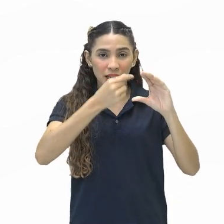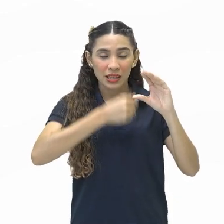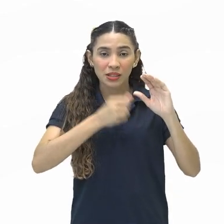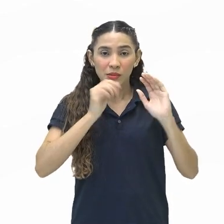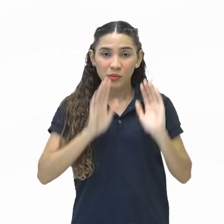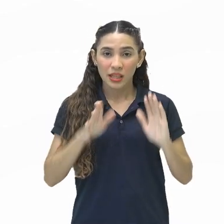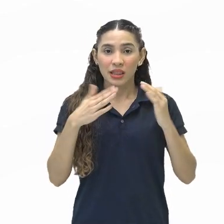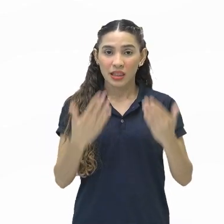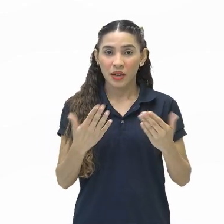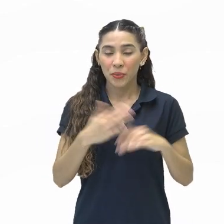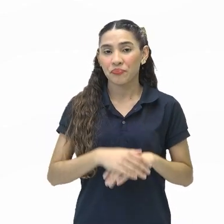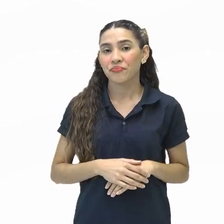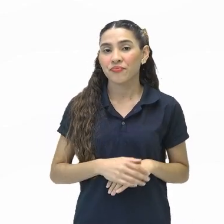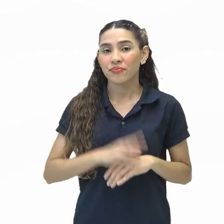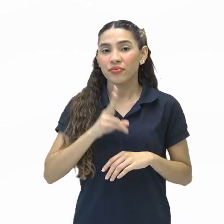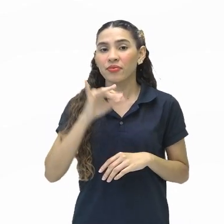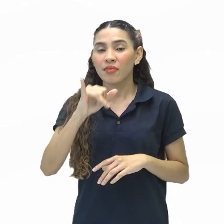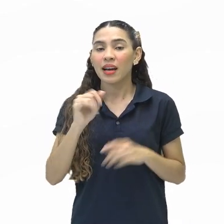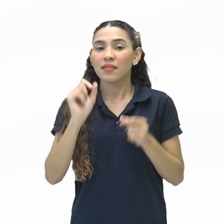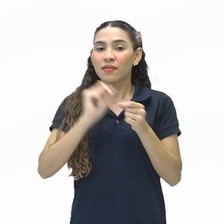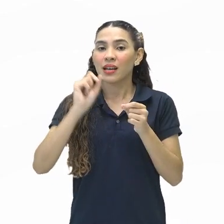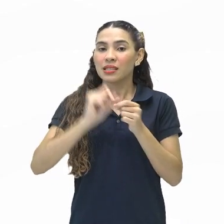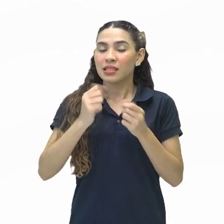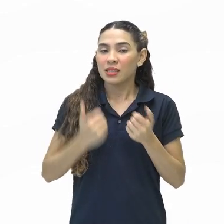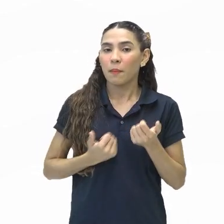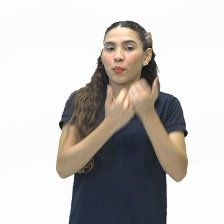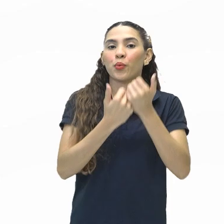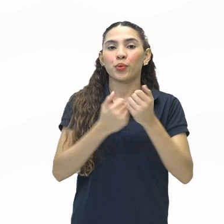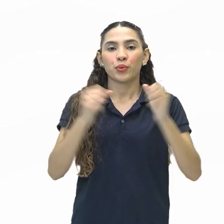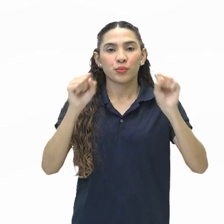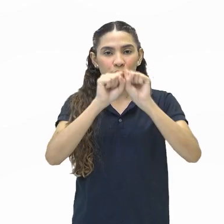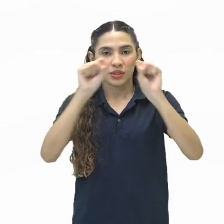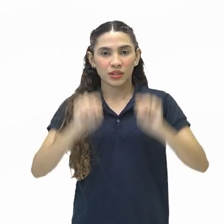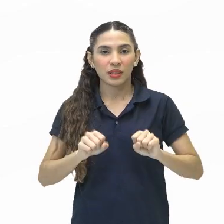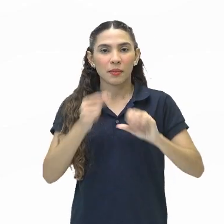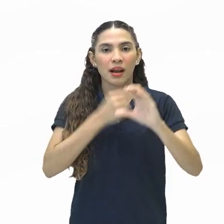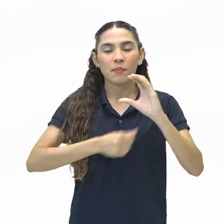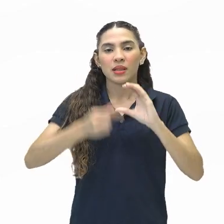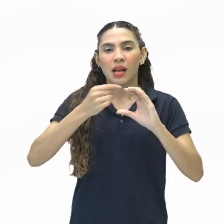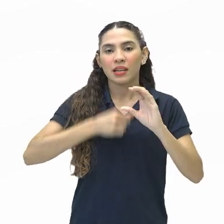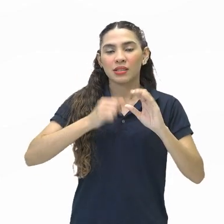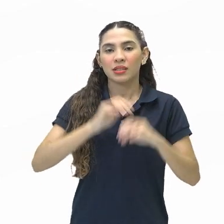Então, ela vai então fazer esse reforço aí do sistema capitalista.